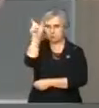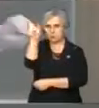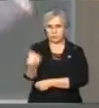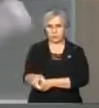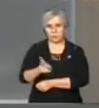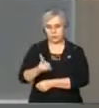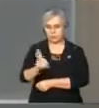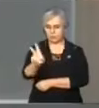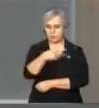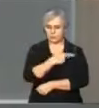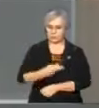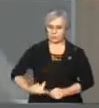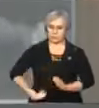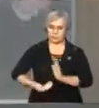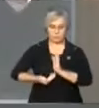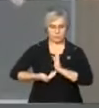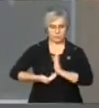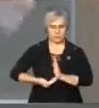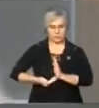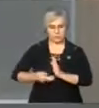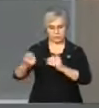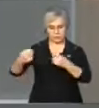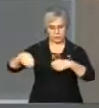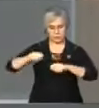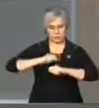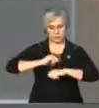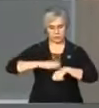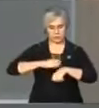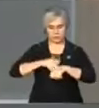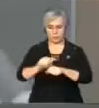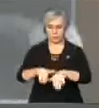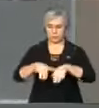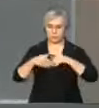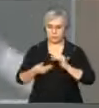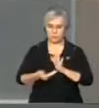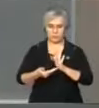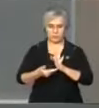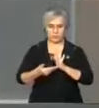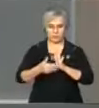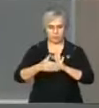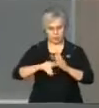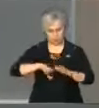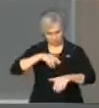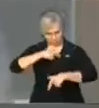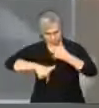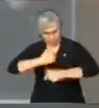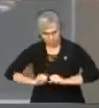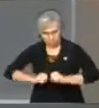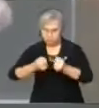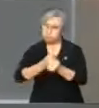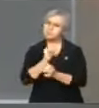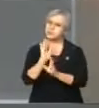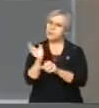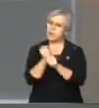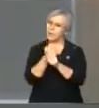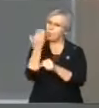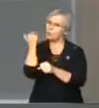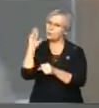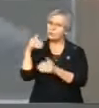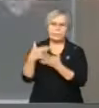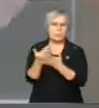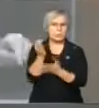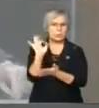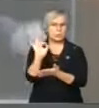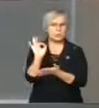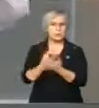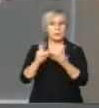enquanto presidente desta casa, que trouxe para esse parlamento a altivez necessária, que há muitos anos não víamos, para